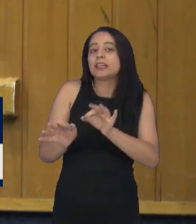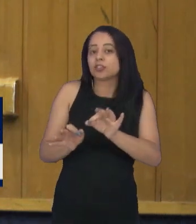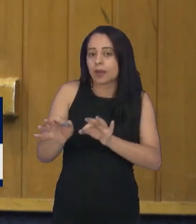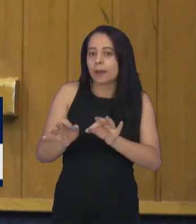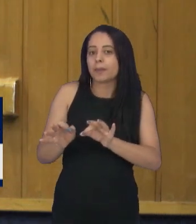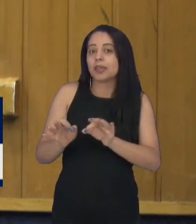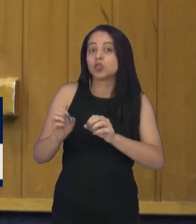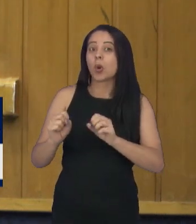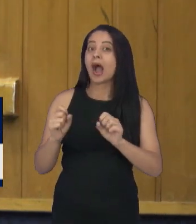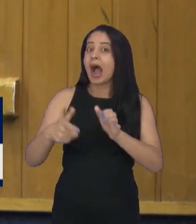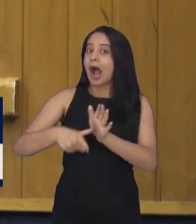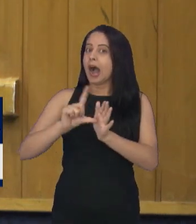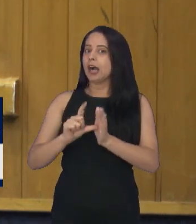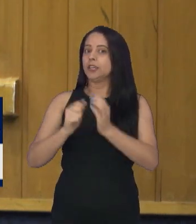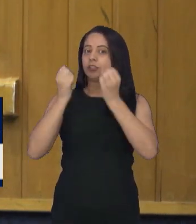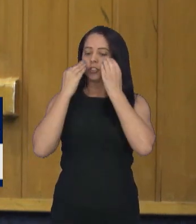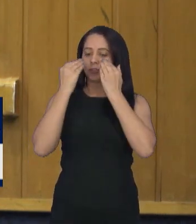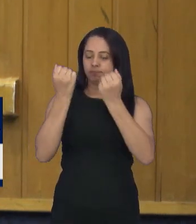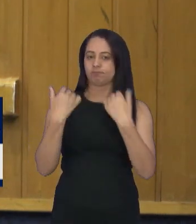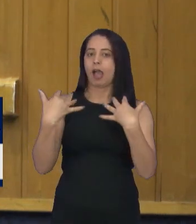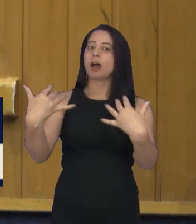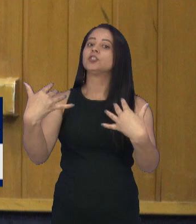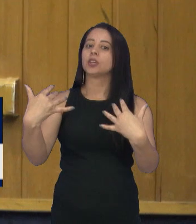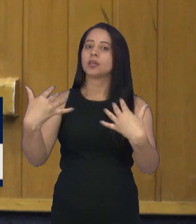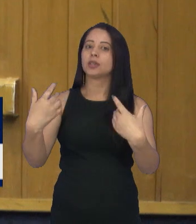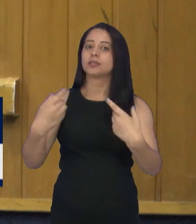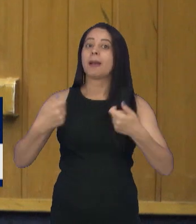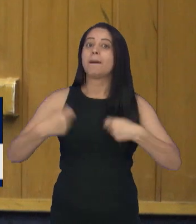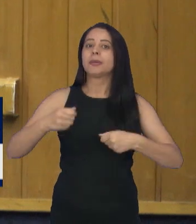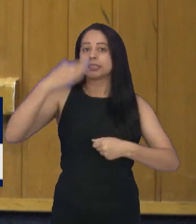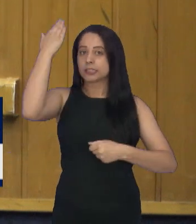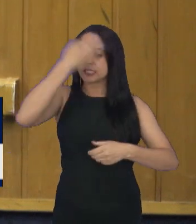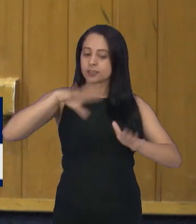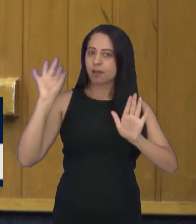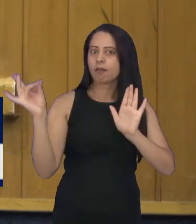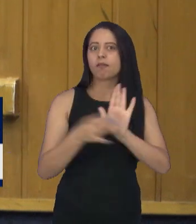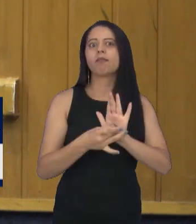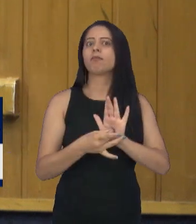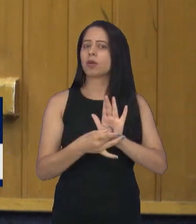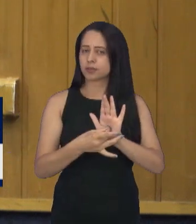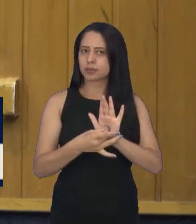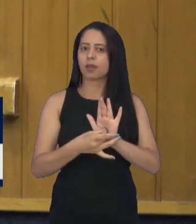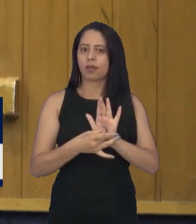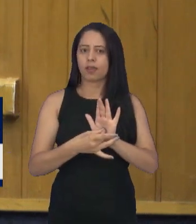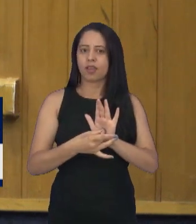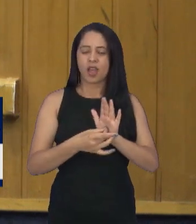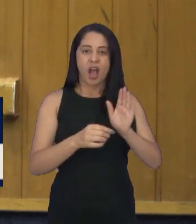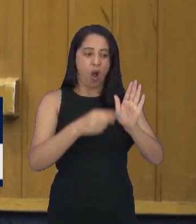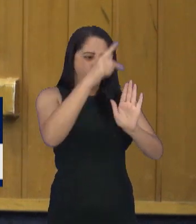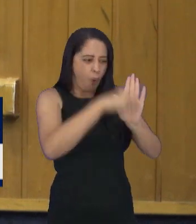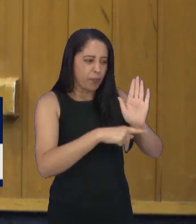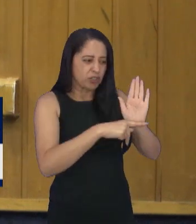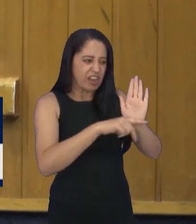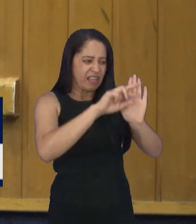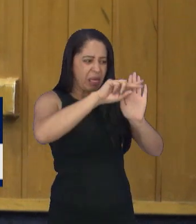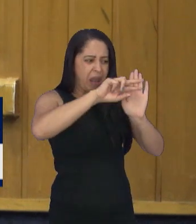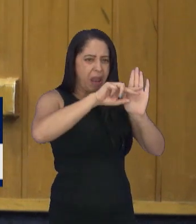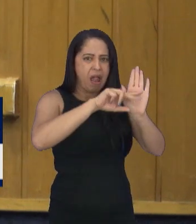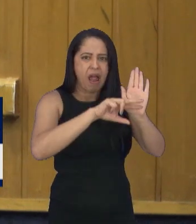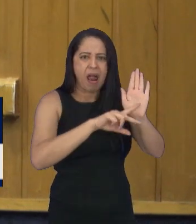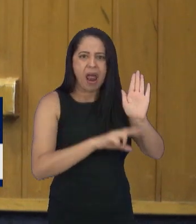faça uma audiência pública, porque falta transparência no projeto. Ele tem diversos pontos que devem